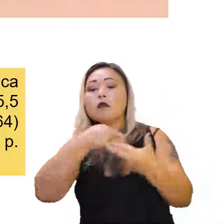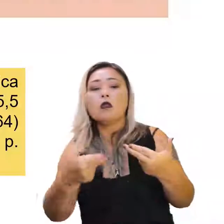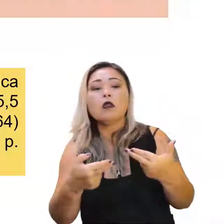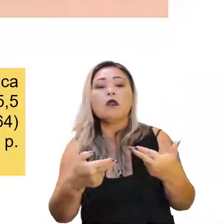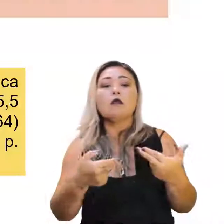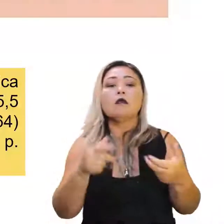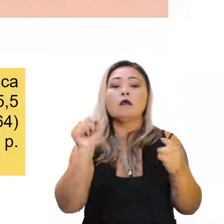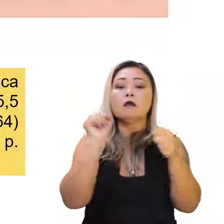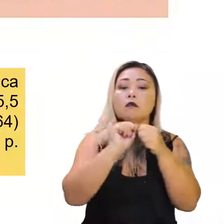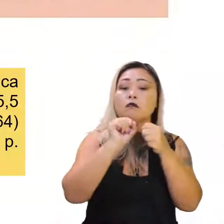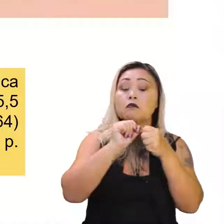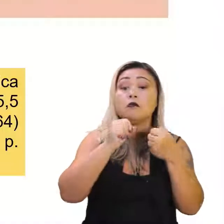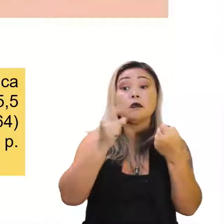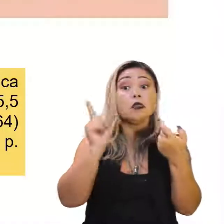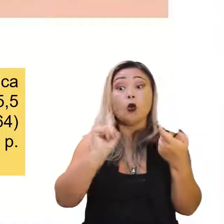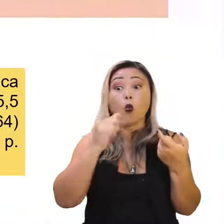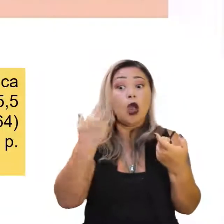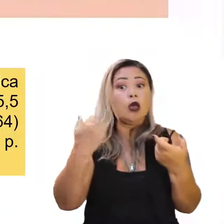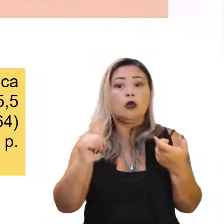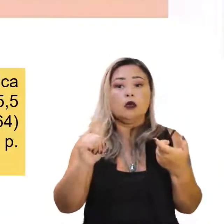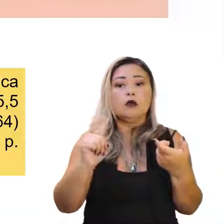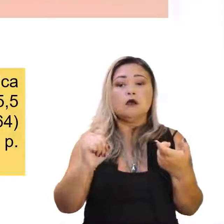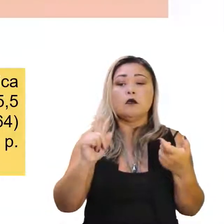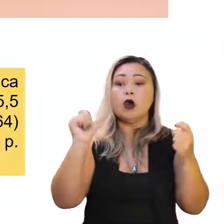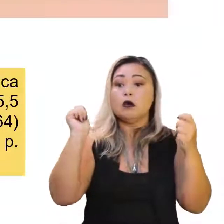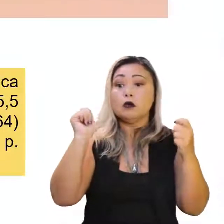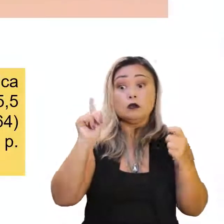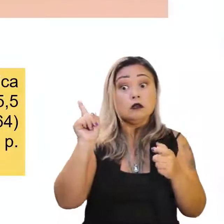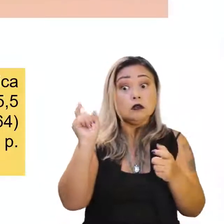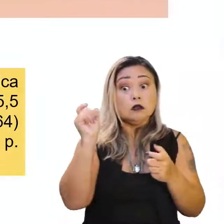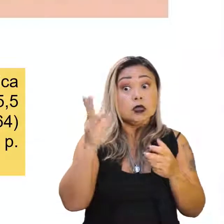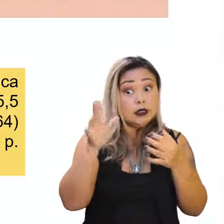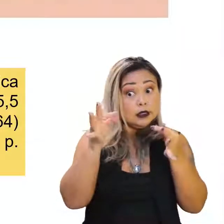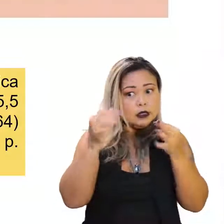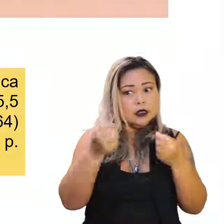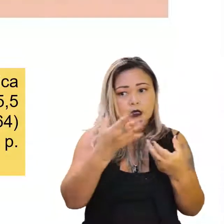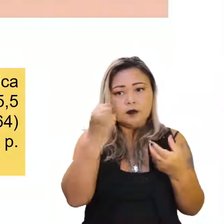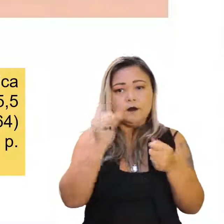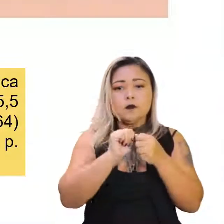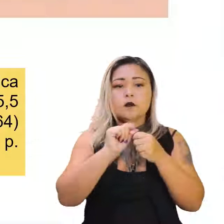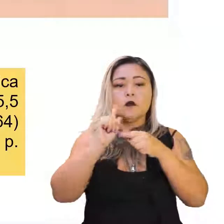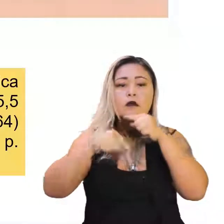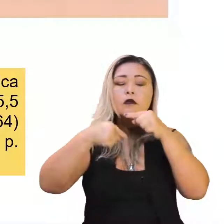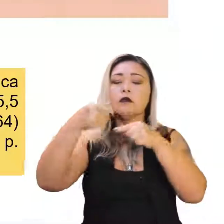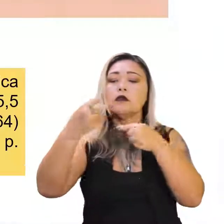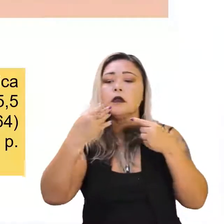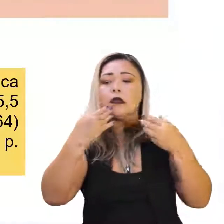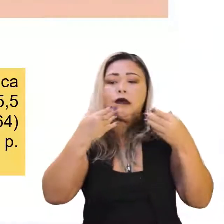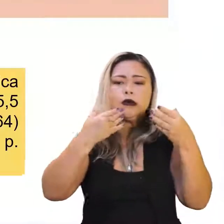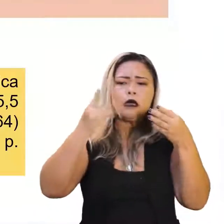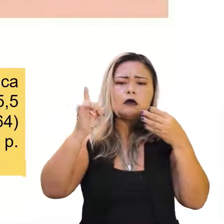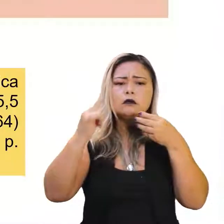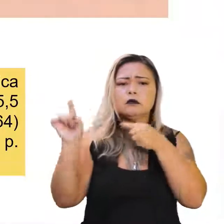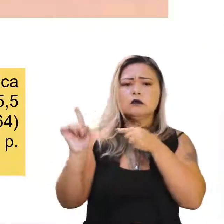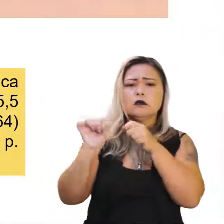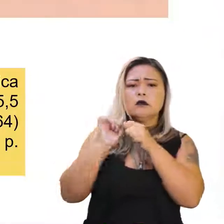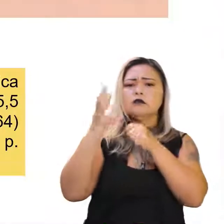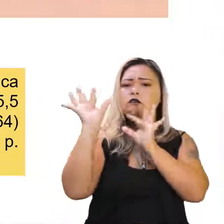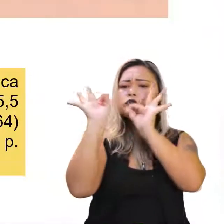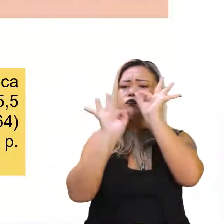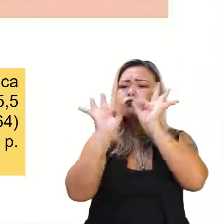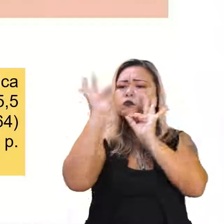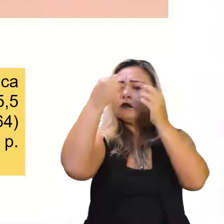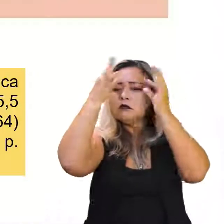animais. Faz isso de maneira não naturalista, não esqueça esse detalhe, procedendo a uma série de distorções nas formas